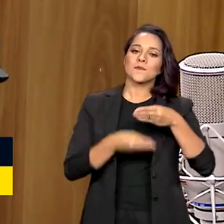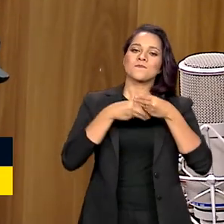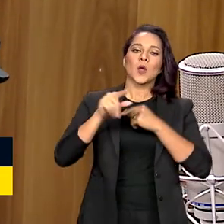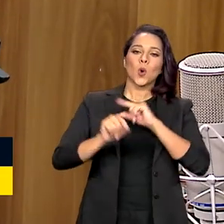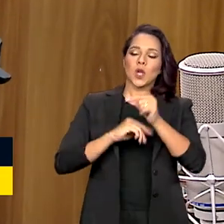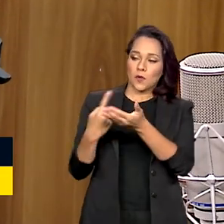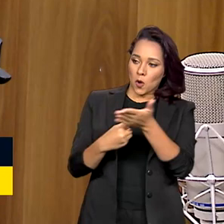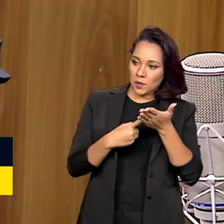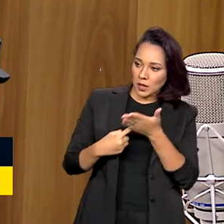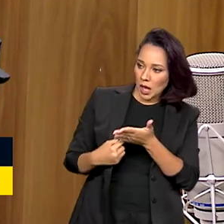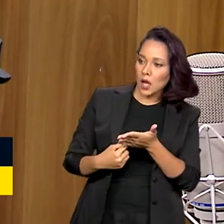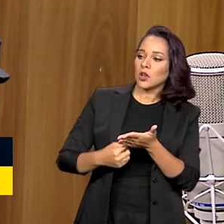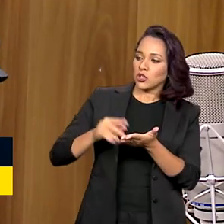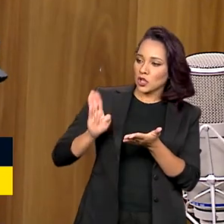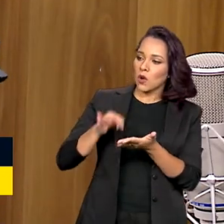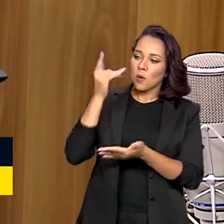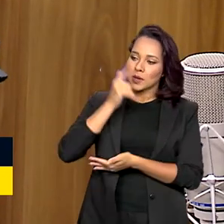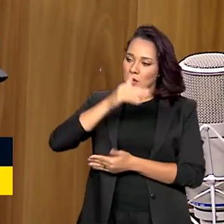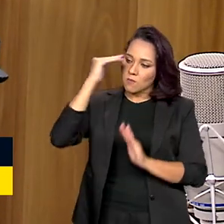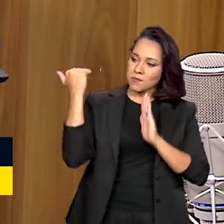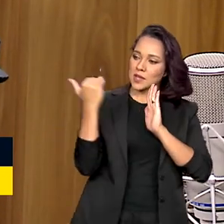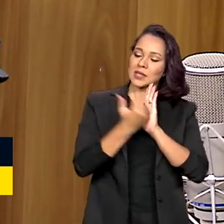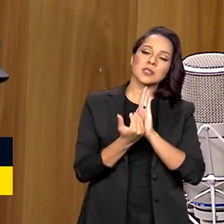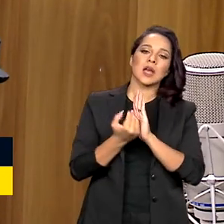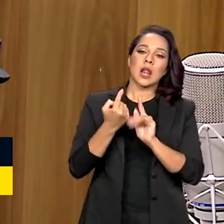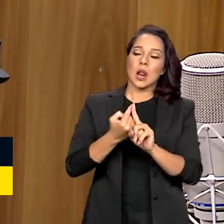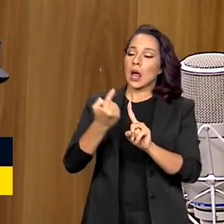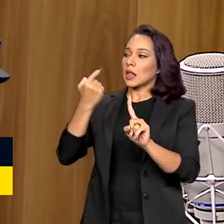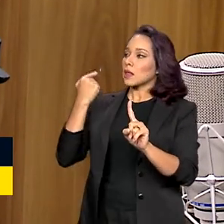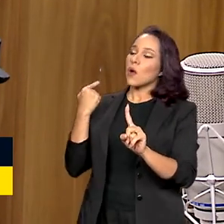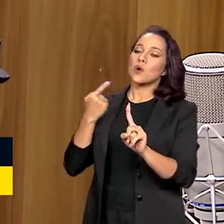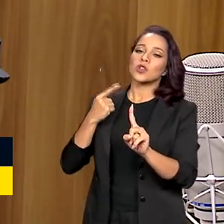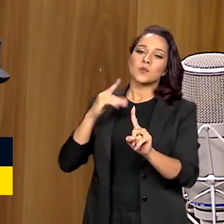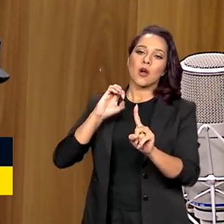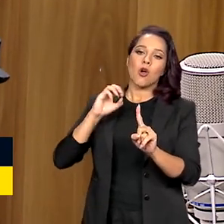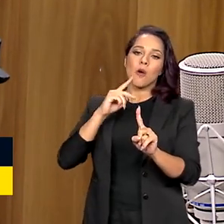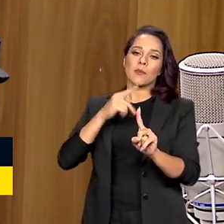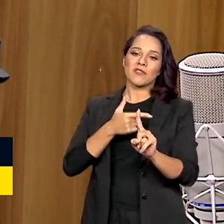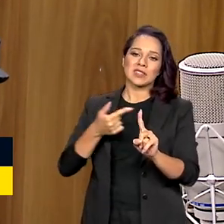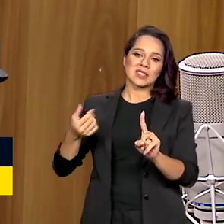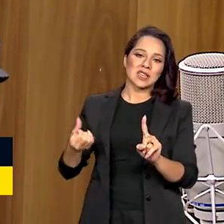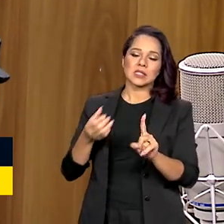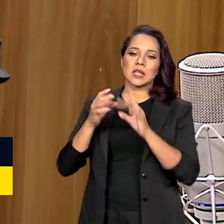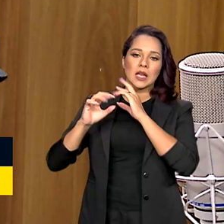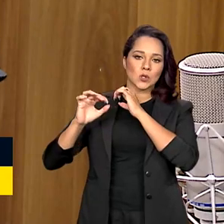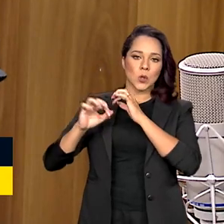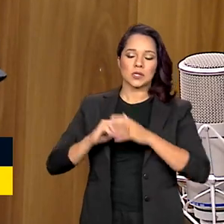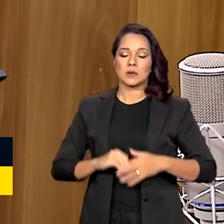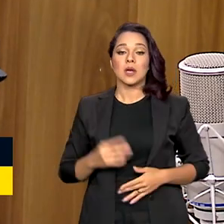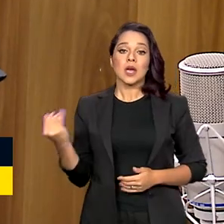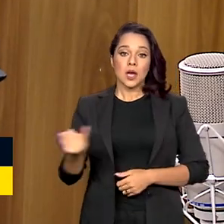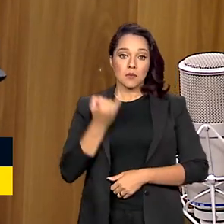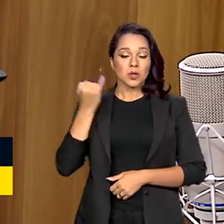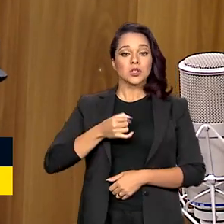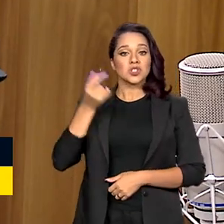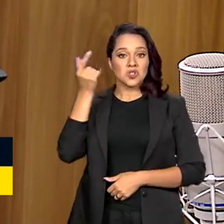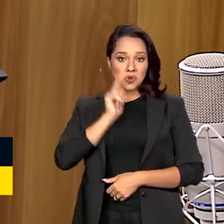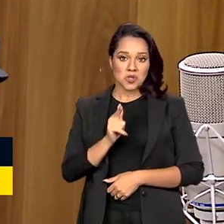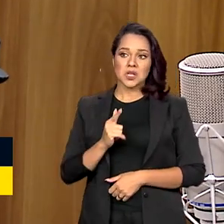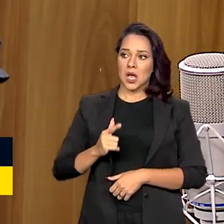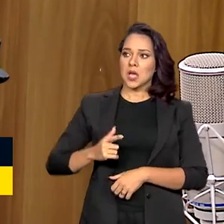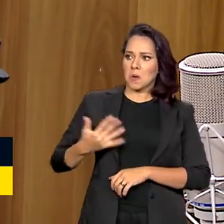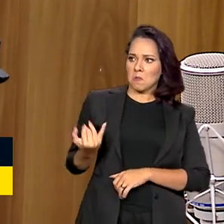que foi acordado no pacto de Glasgow na última conferência. É bastante importante que a gente consiga recursos